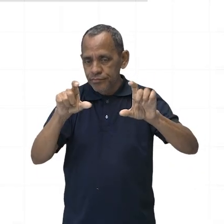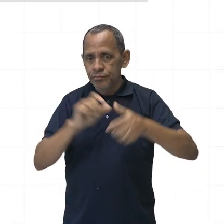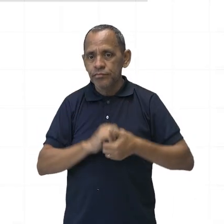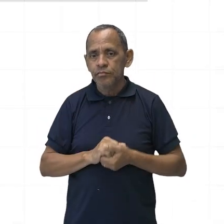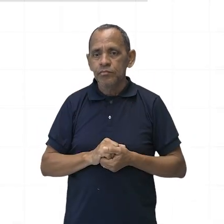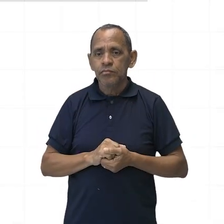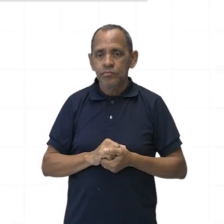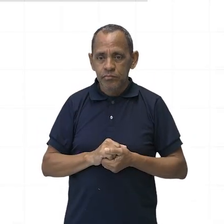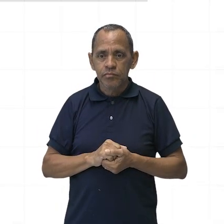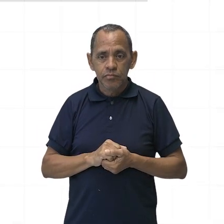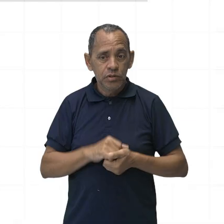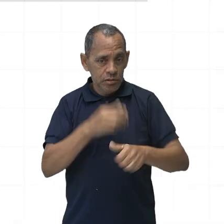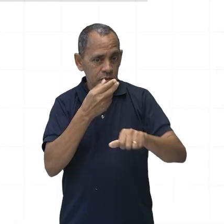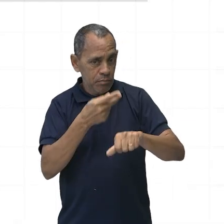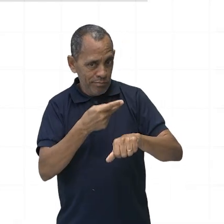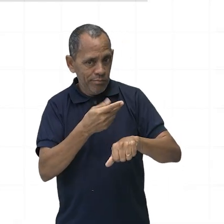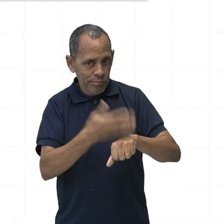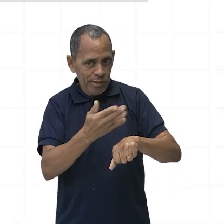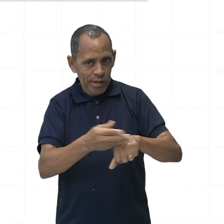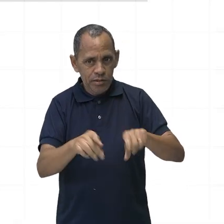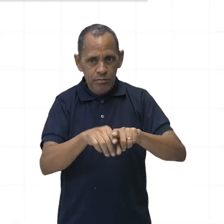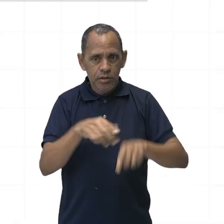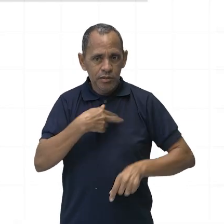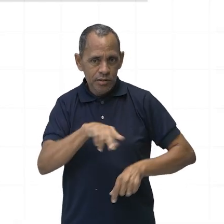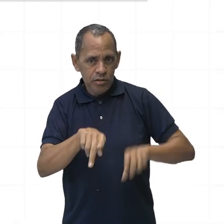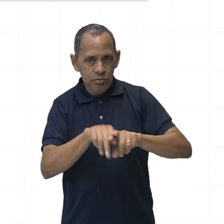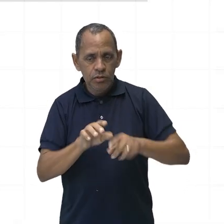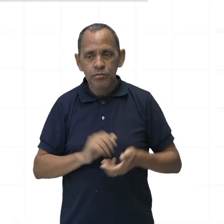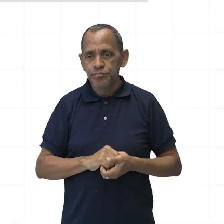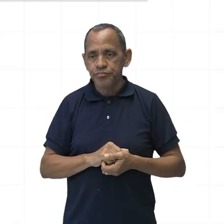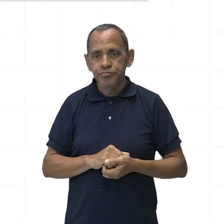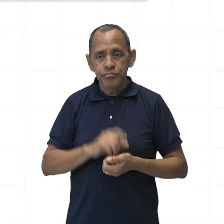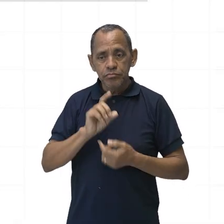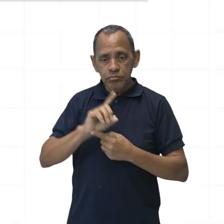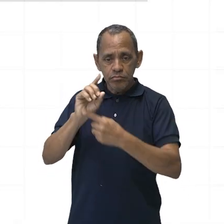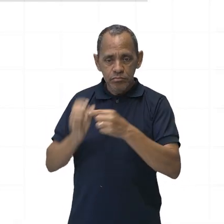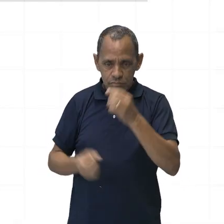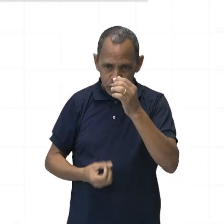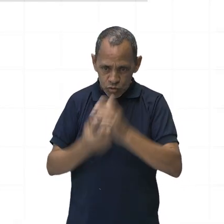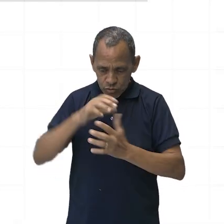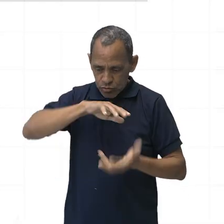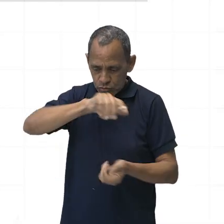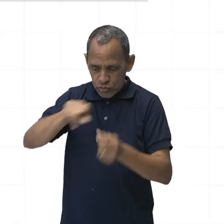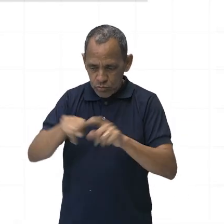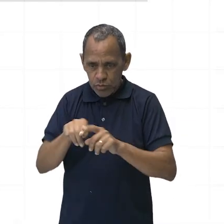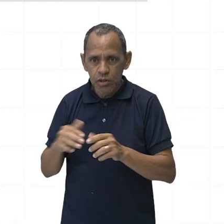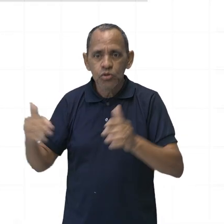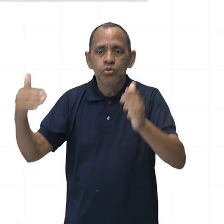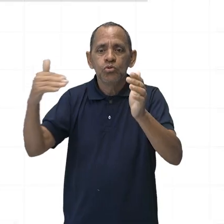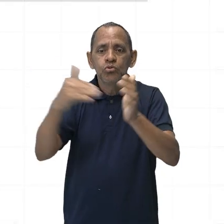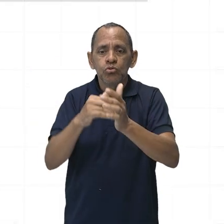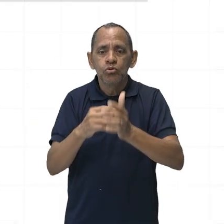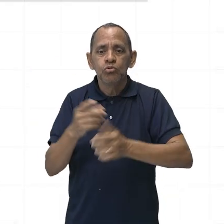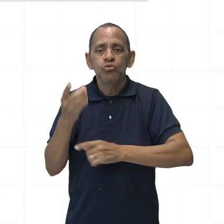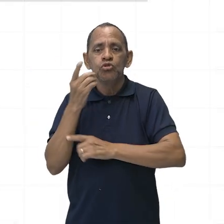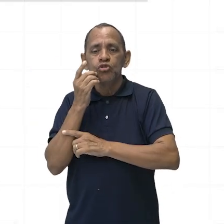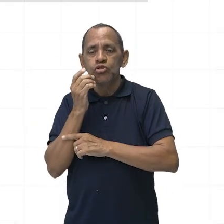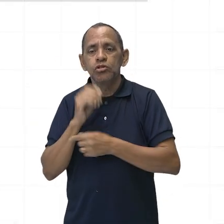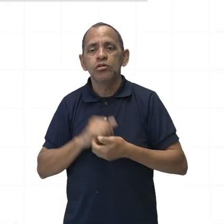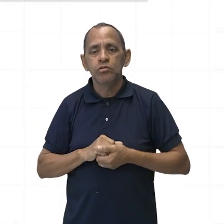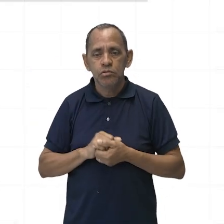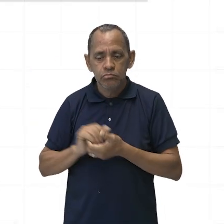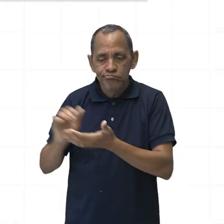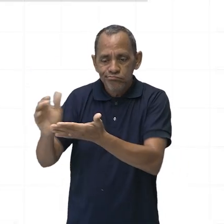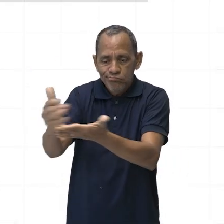bem interessante da concepção de Deus segundo o islamismo. Esse Deus que criou o mundo e tudo que há nele. E no último dia ele